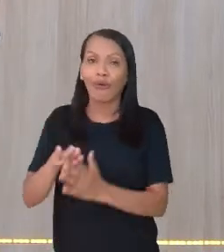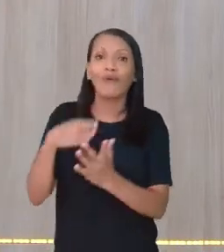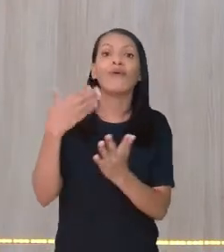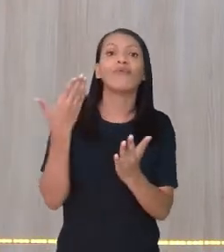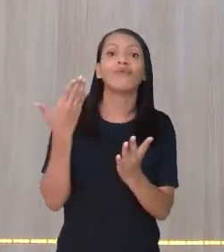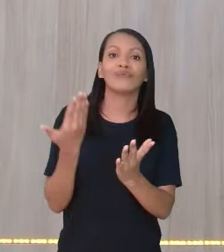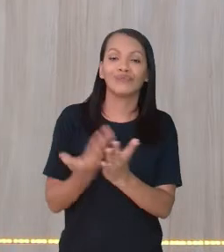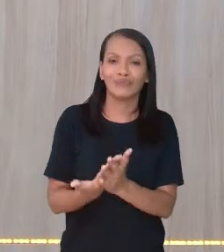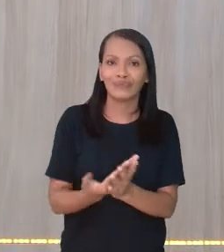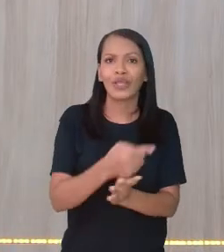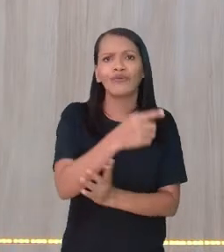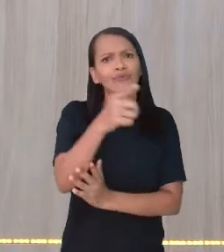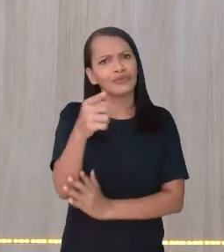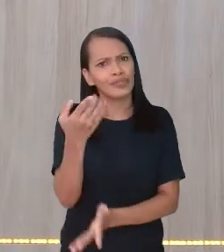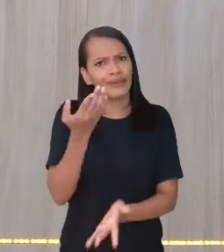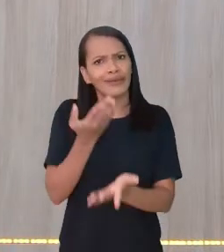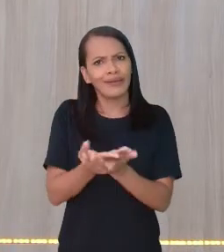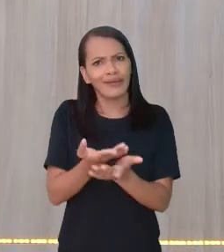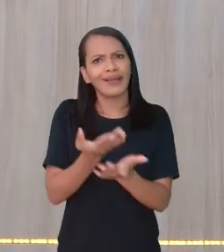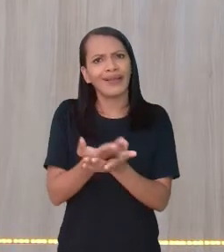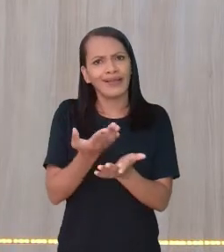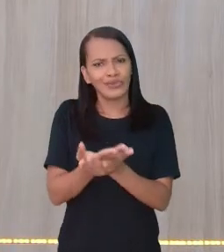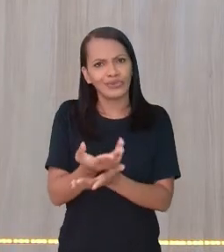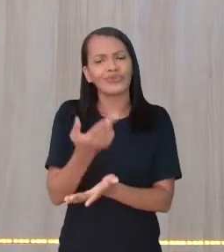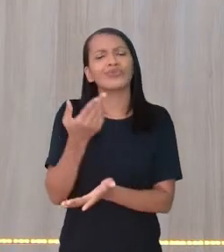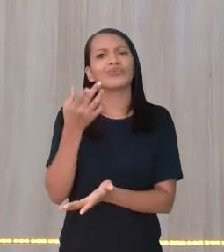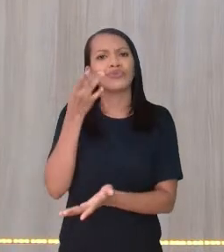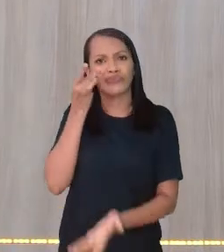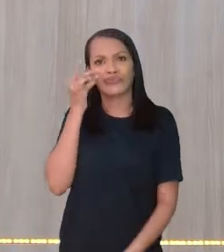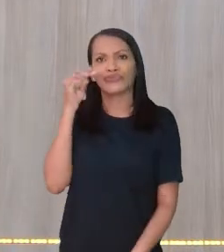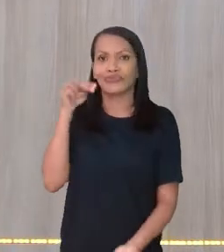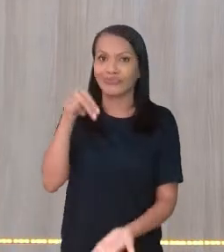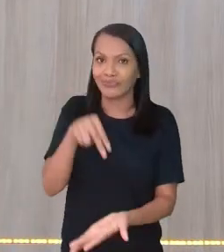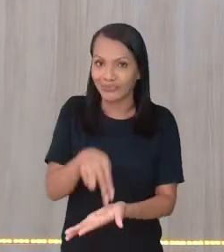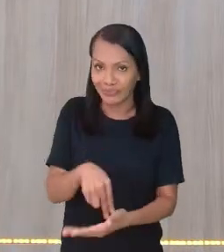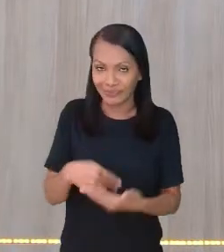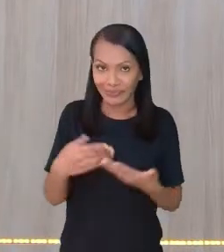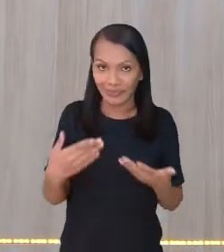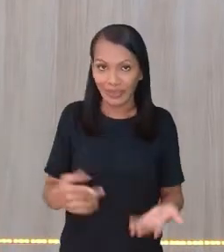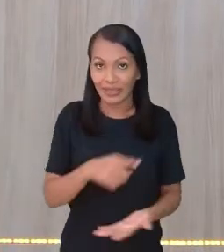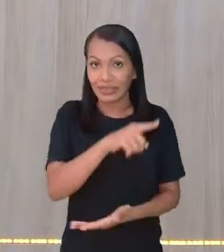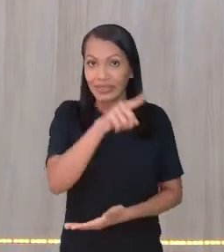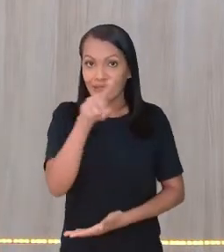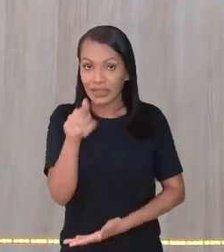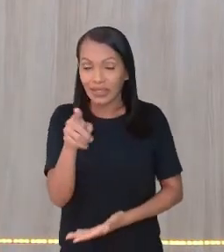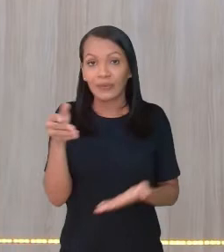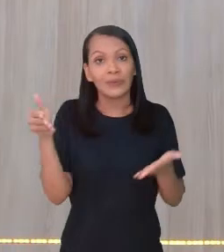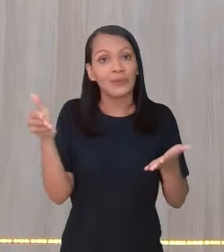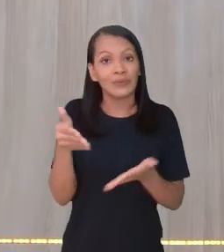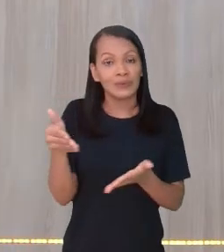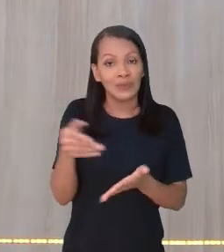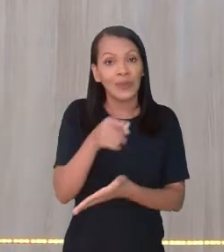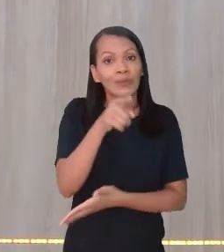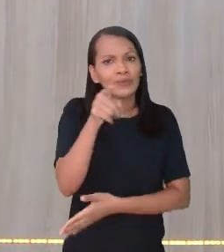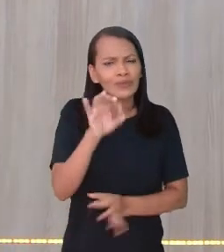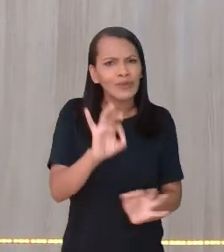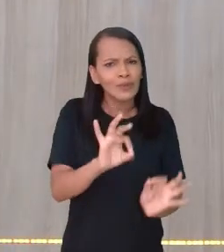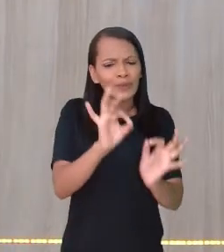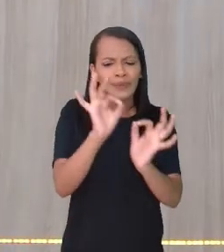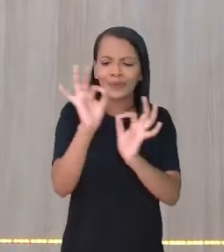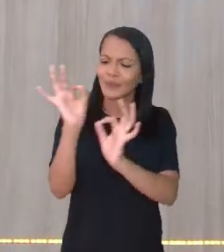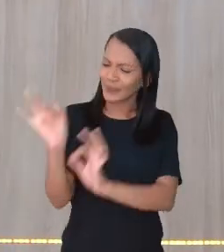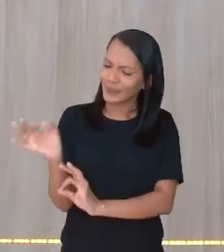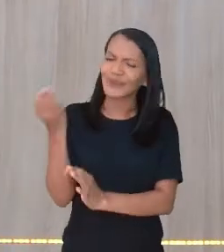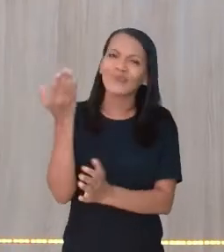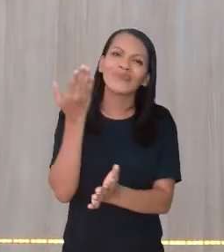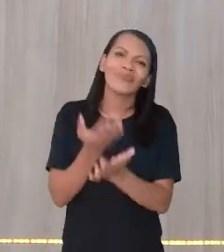que você estuda aí de forma presencial, certo? Então, se você está hoje aí, está assistindo aqui a aula com